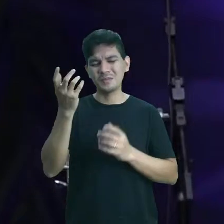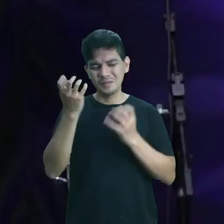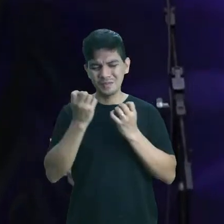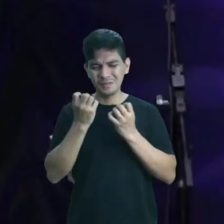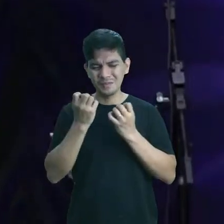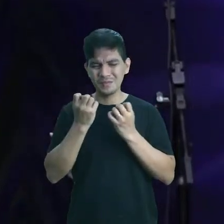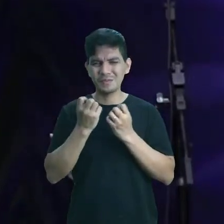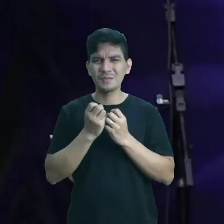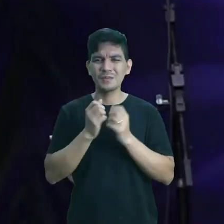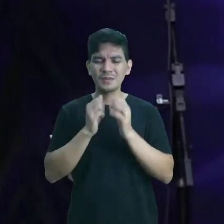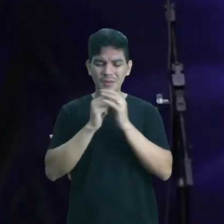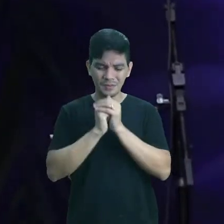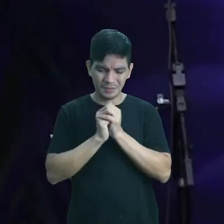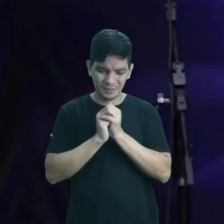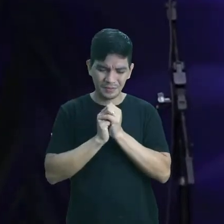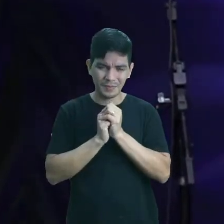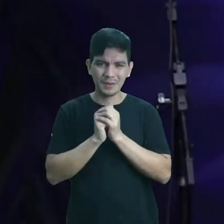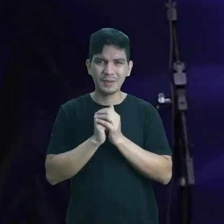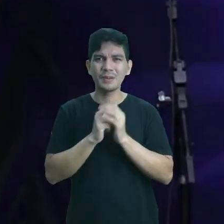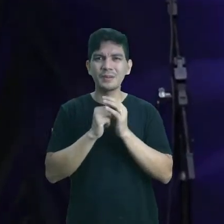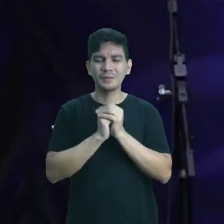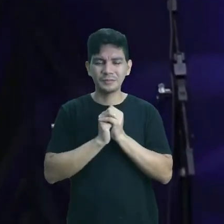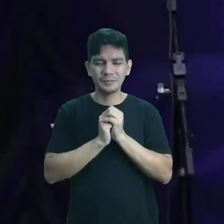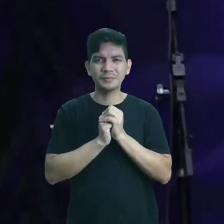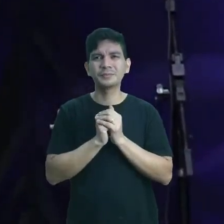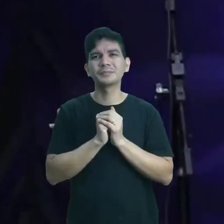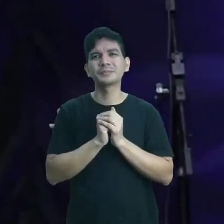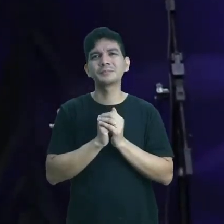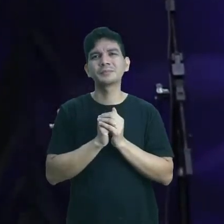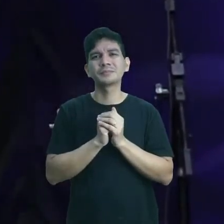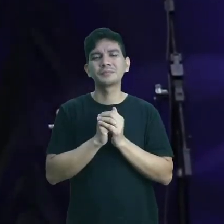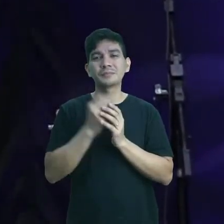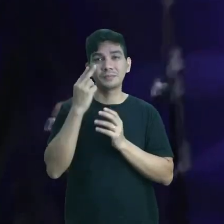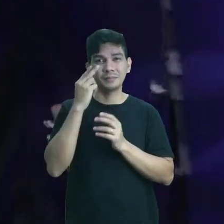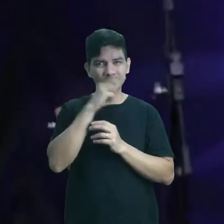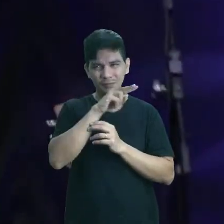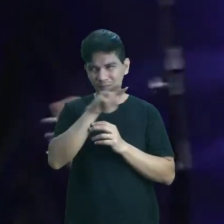Amém. Amém. Dê uma olhada para a pessoa do seu lado. Deseja assim